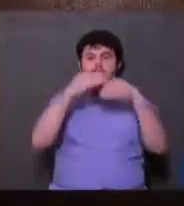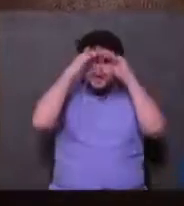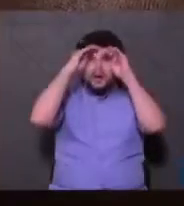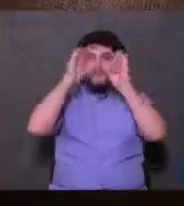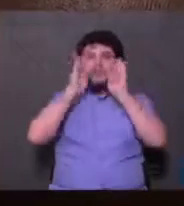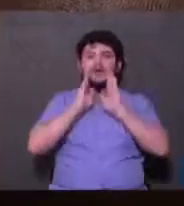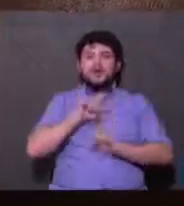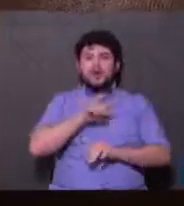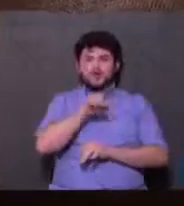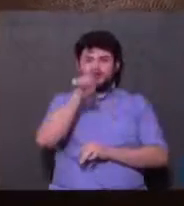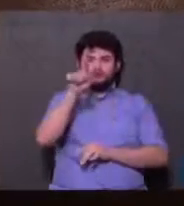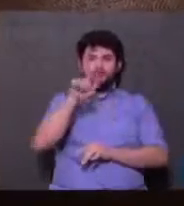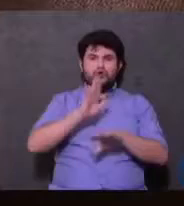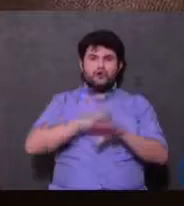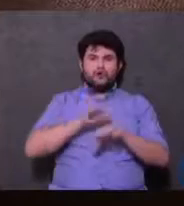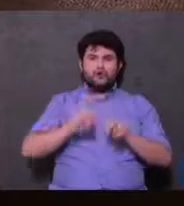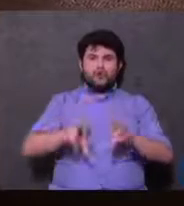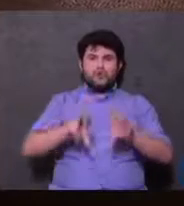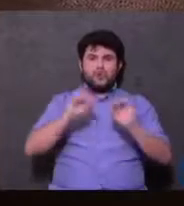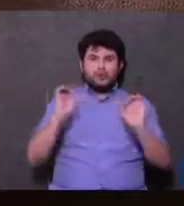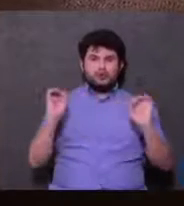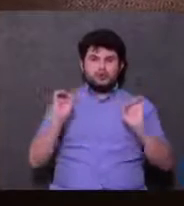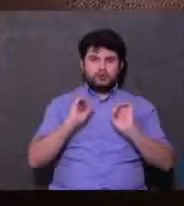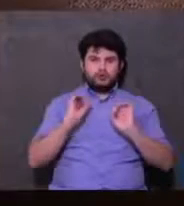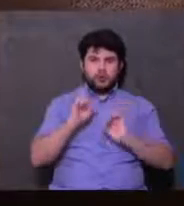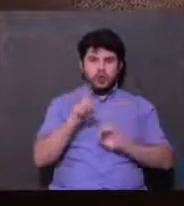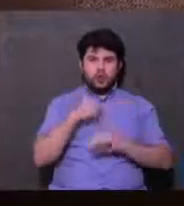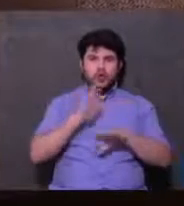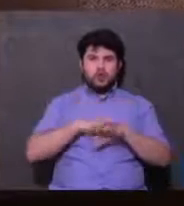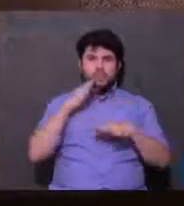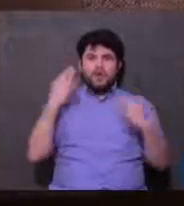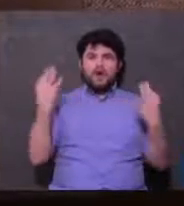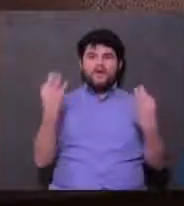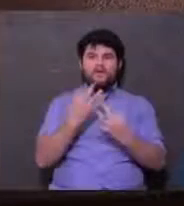Amen. Ó Maria concebida sem pecado,